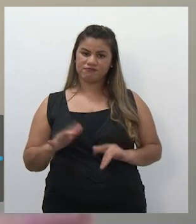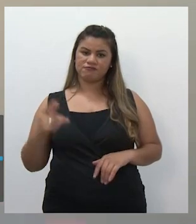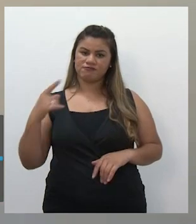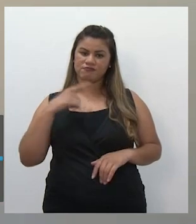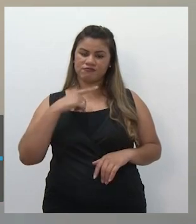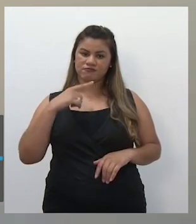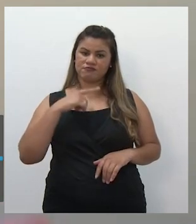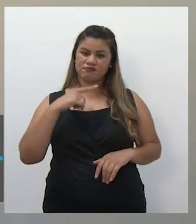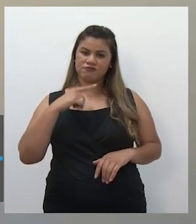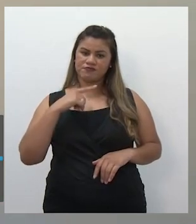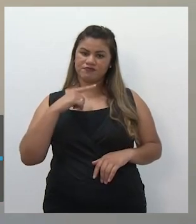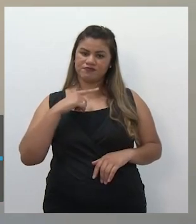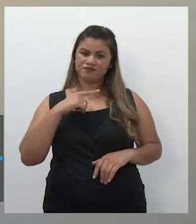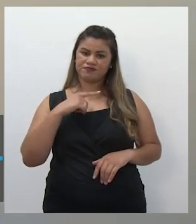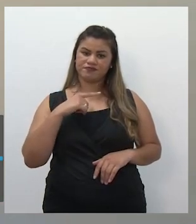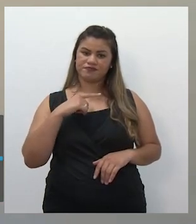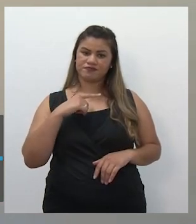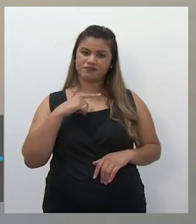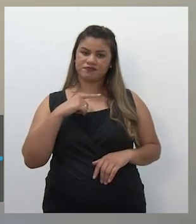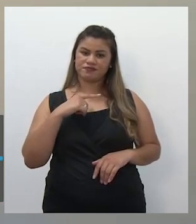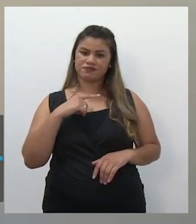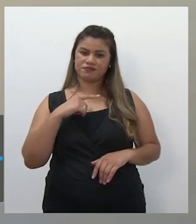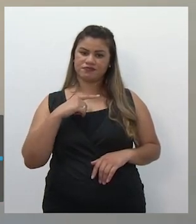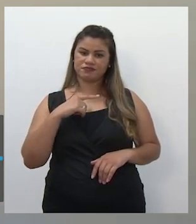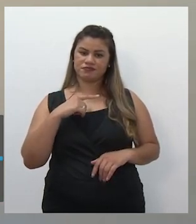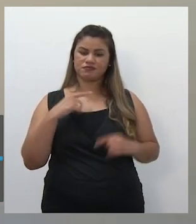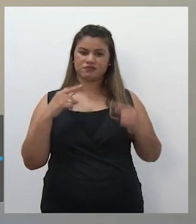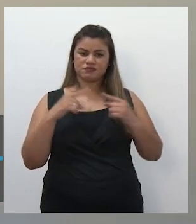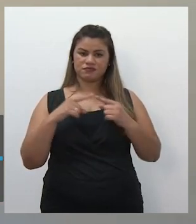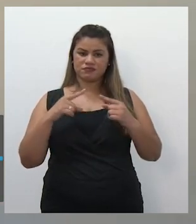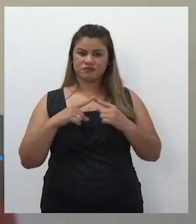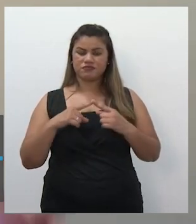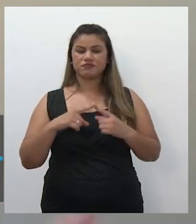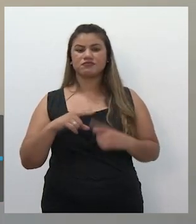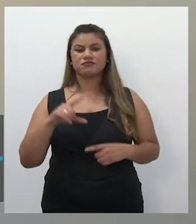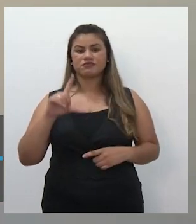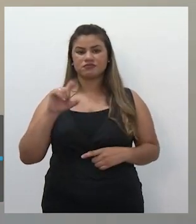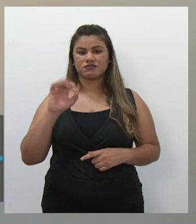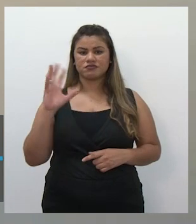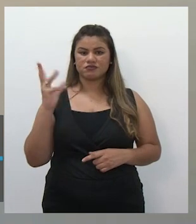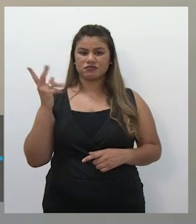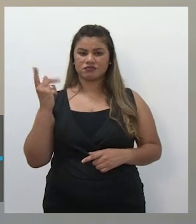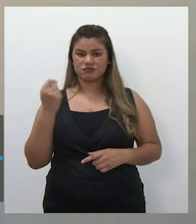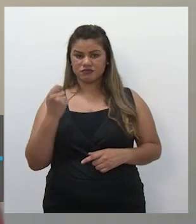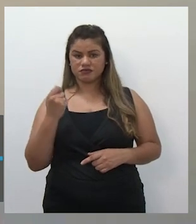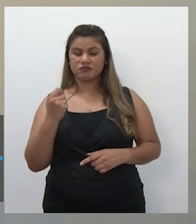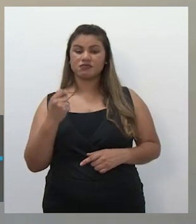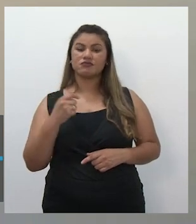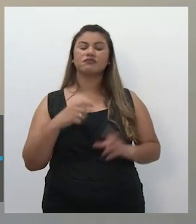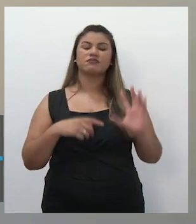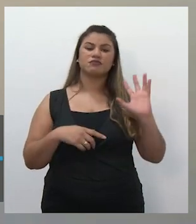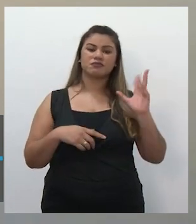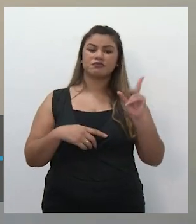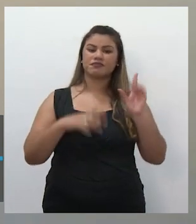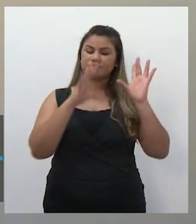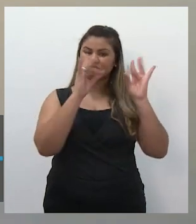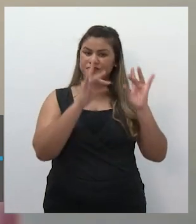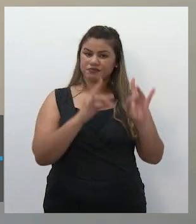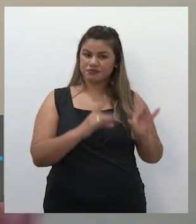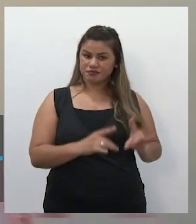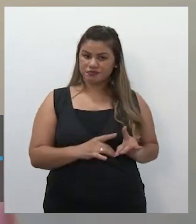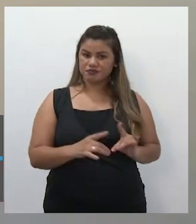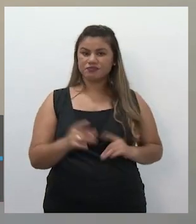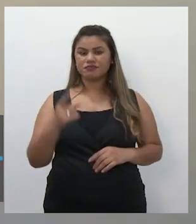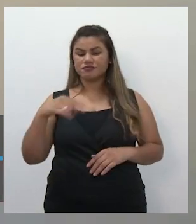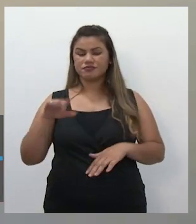no qual estão as 10 competências gerais, as competências específicas e como a gente